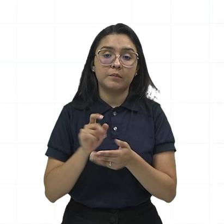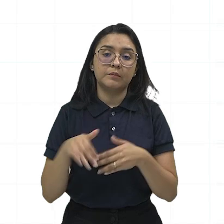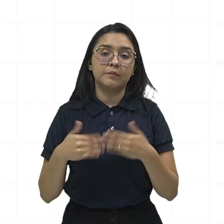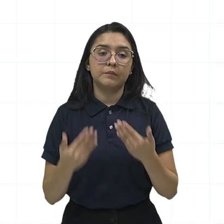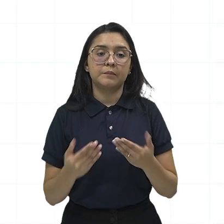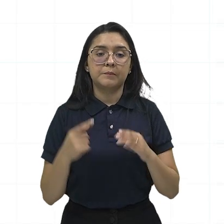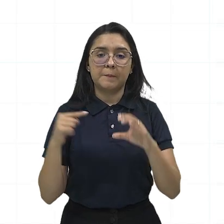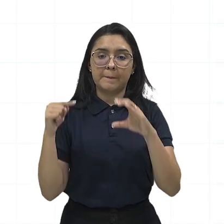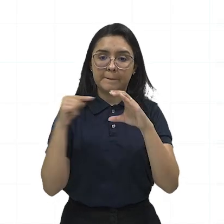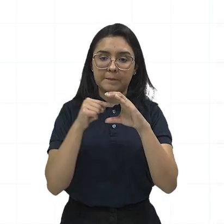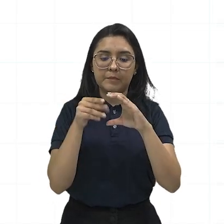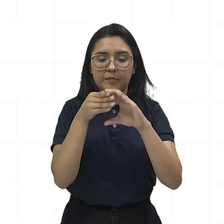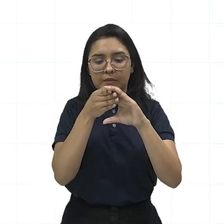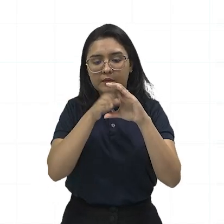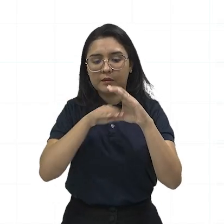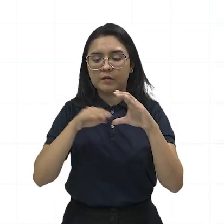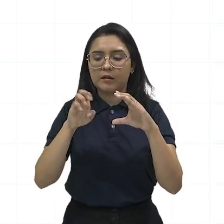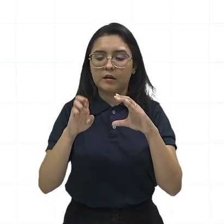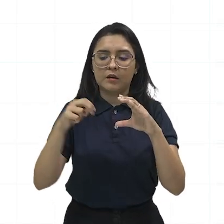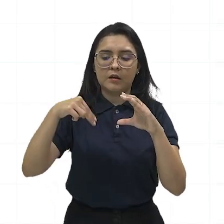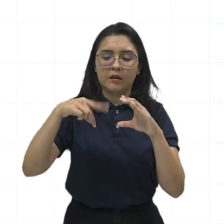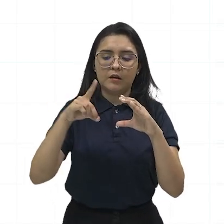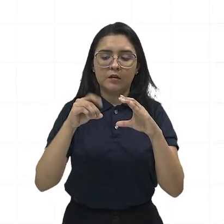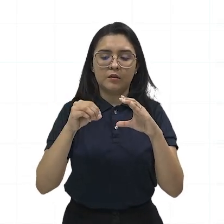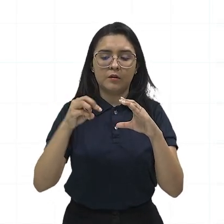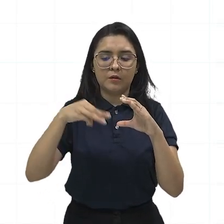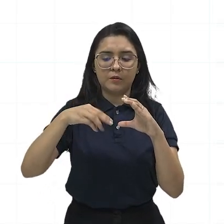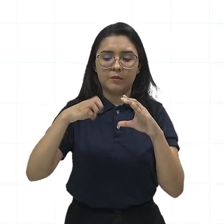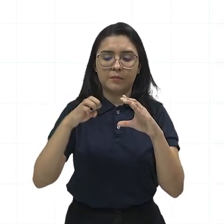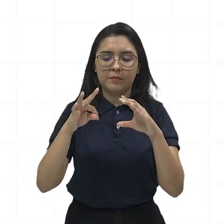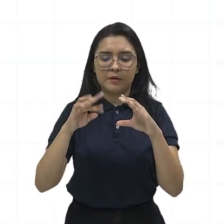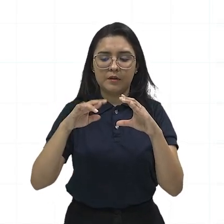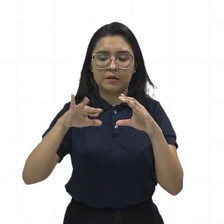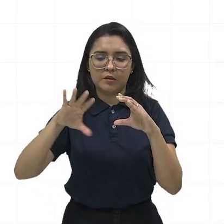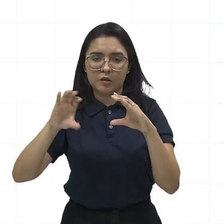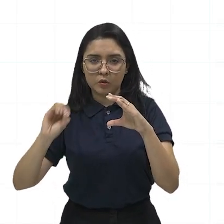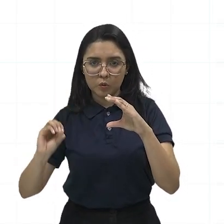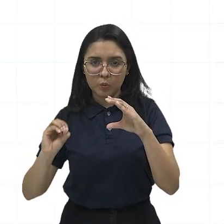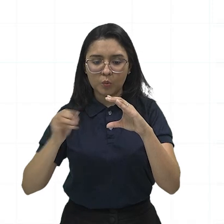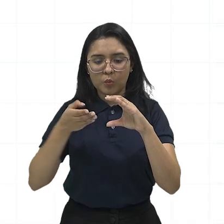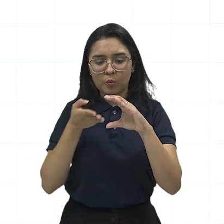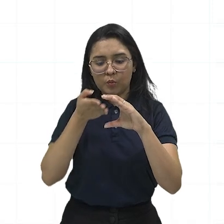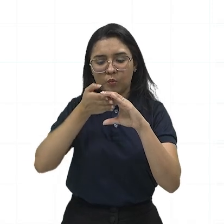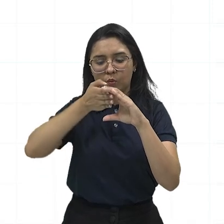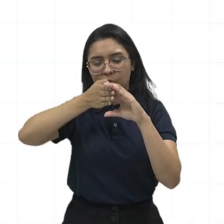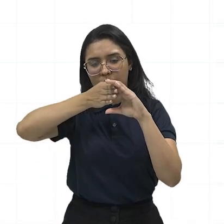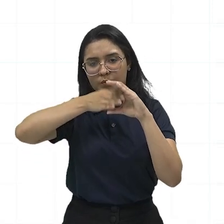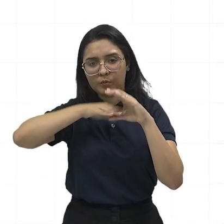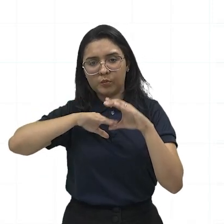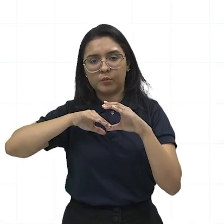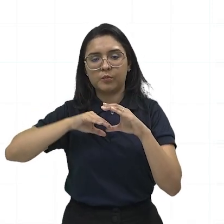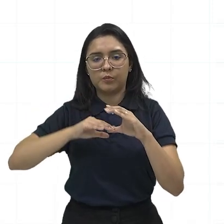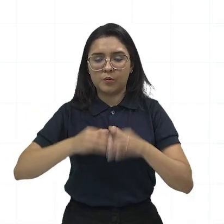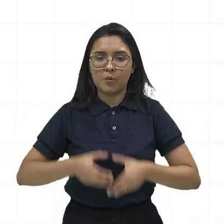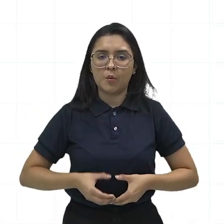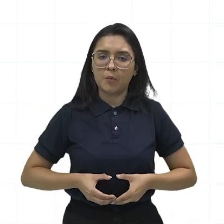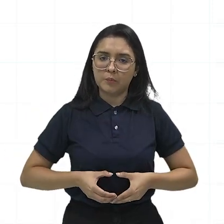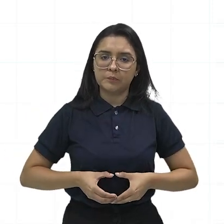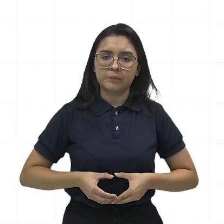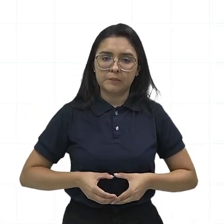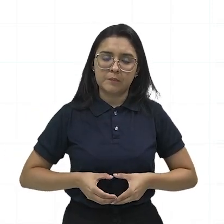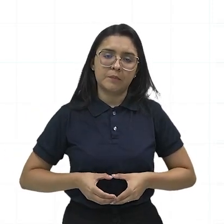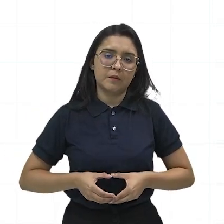essa implantação na parede do endométrio, já estou falando aí a nível de tecido dentro do corpo